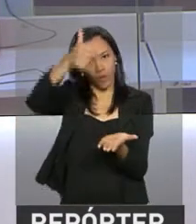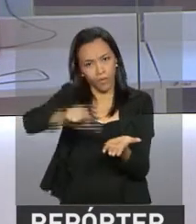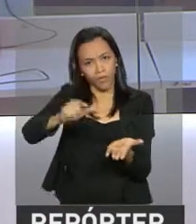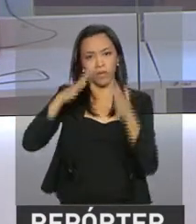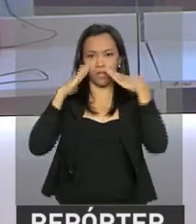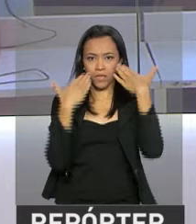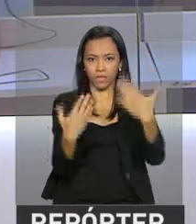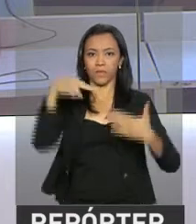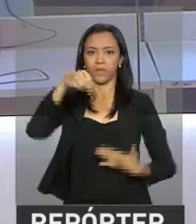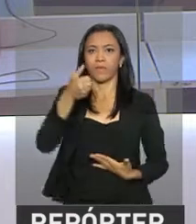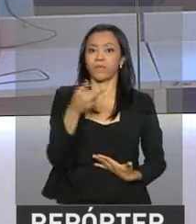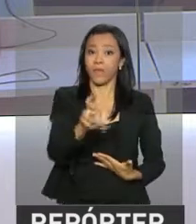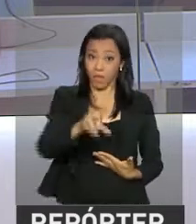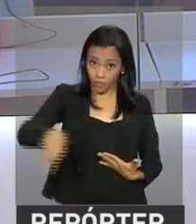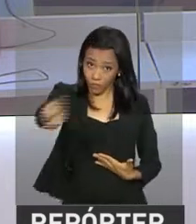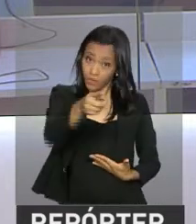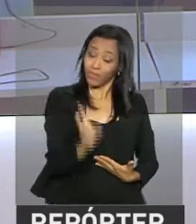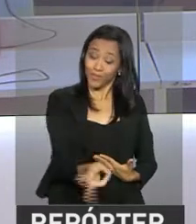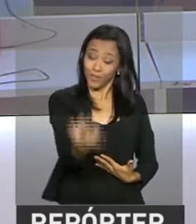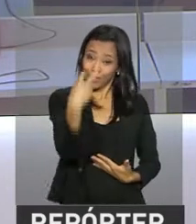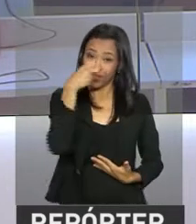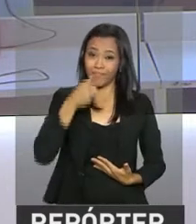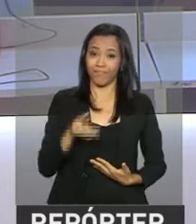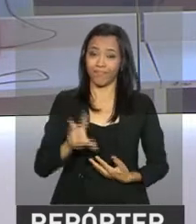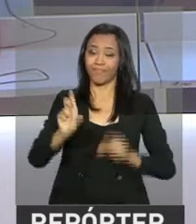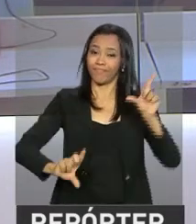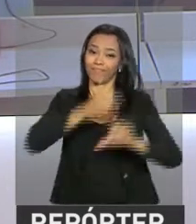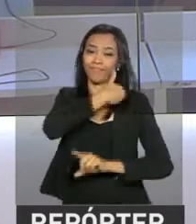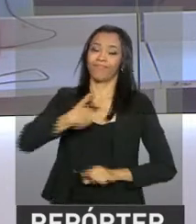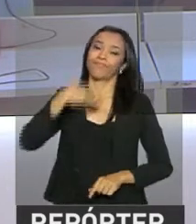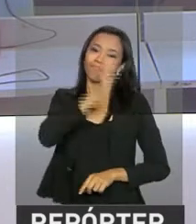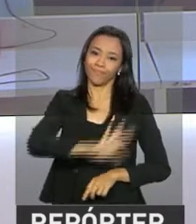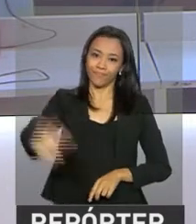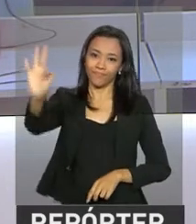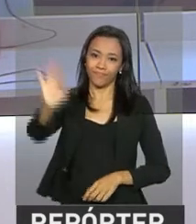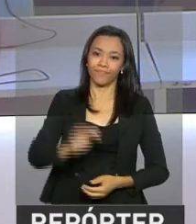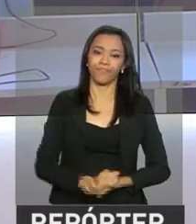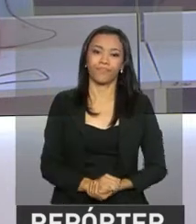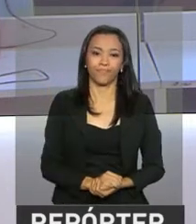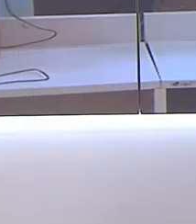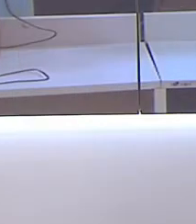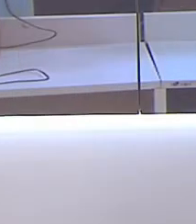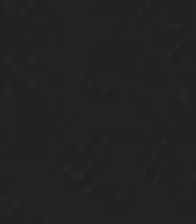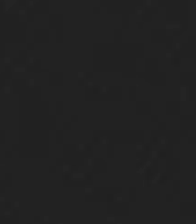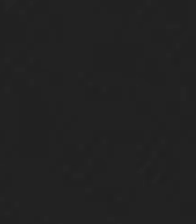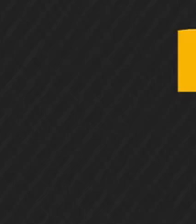do Repórter NBR. E você continue com a gente aqui na NBR, a TV do Governo Federal.